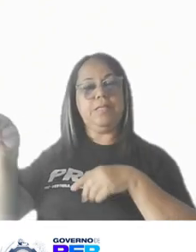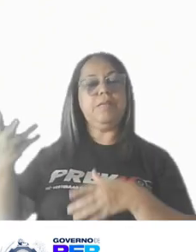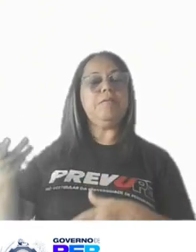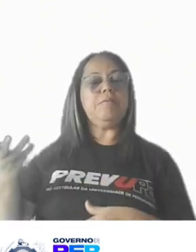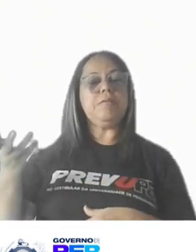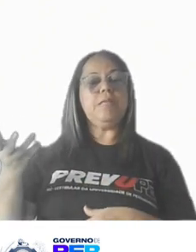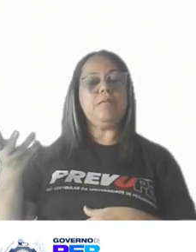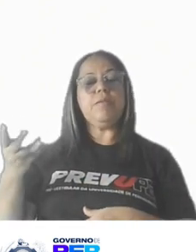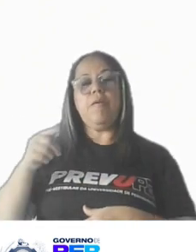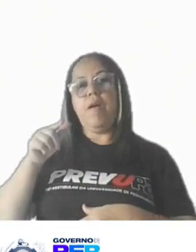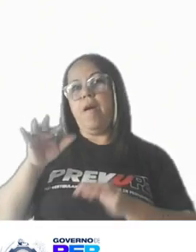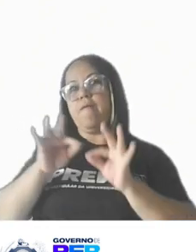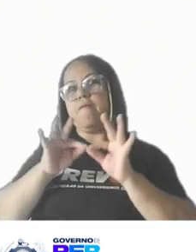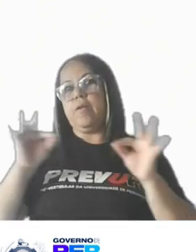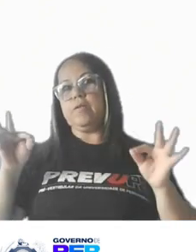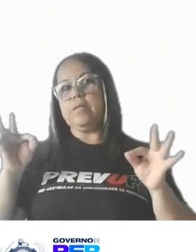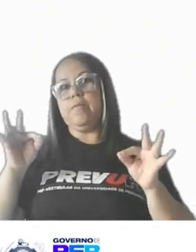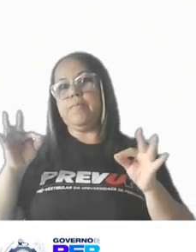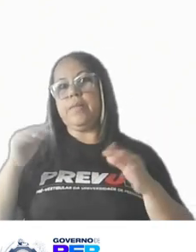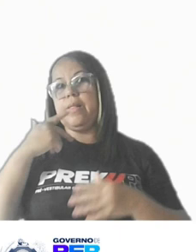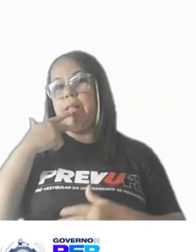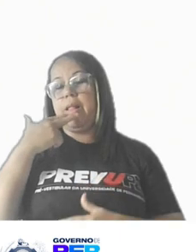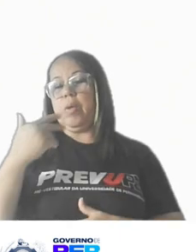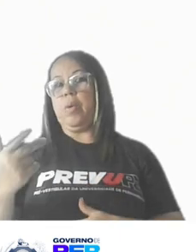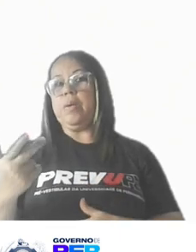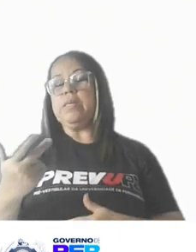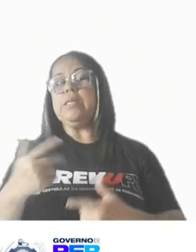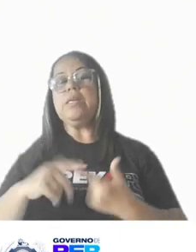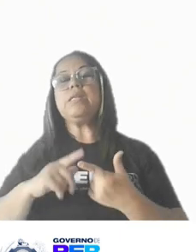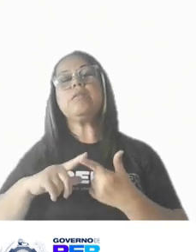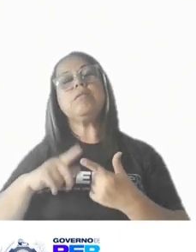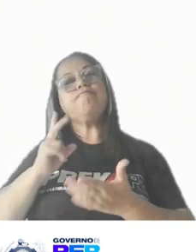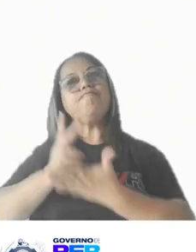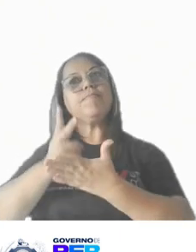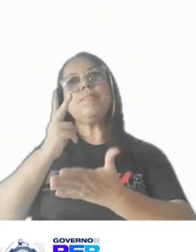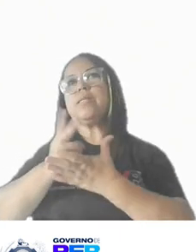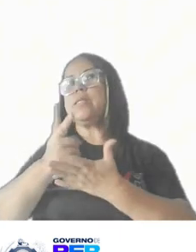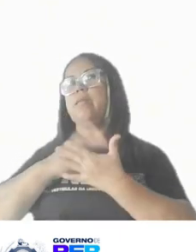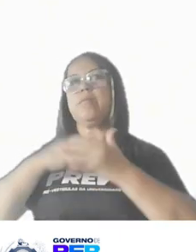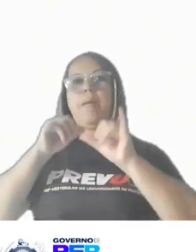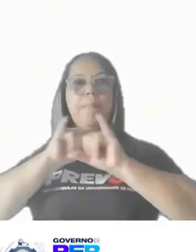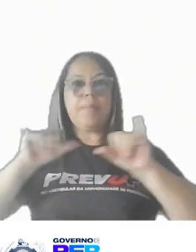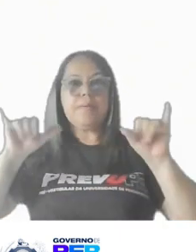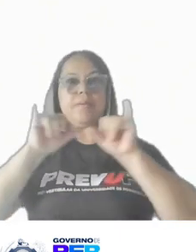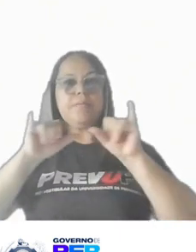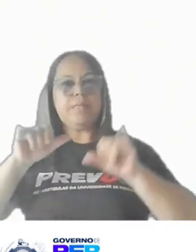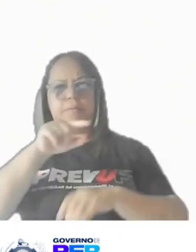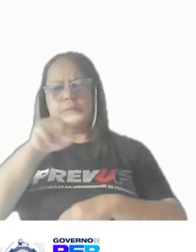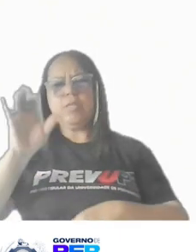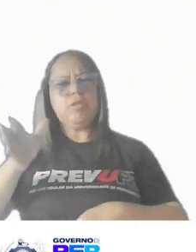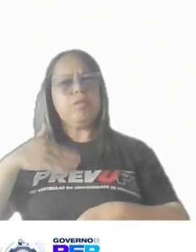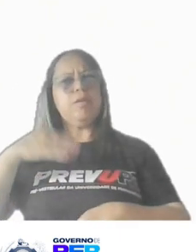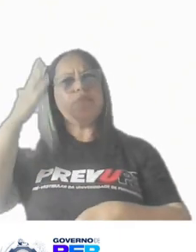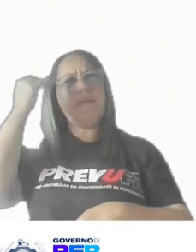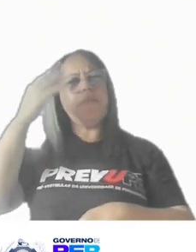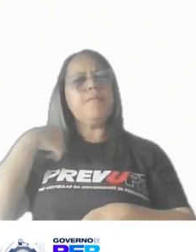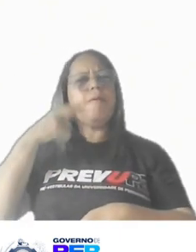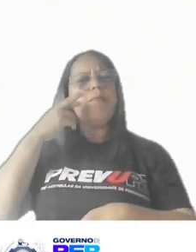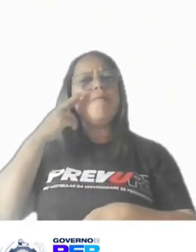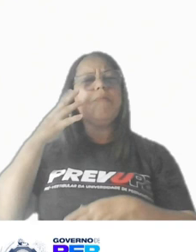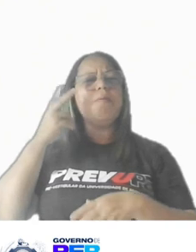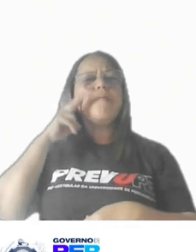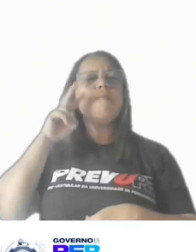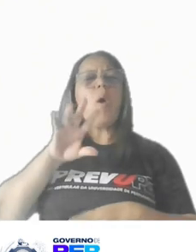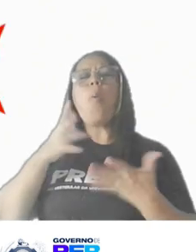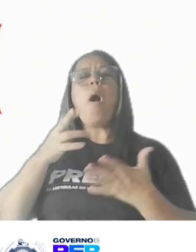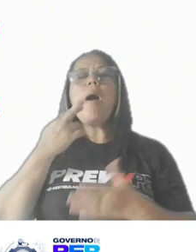é uma função de linguagem que predomina nas propagandas. E aí, sabendo disso, vamos ver qual é a